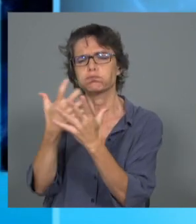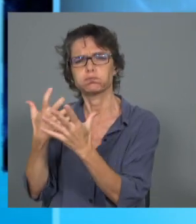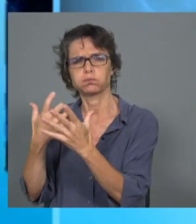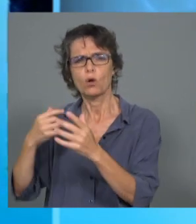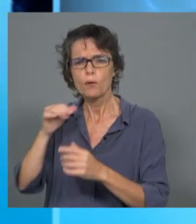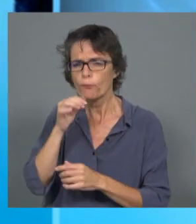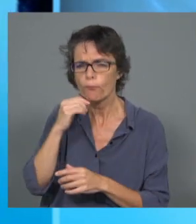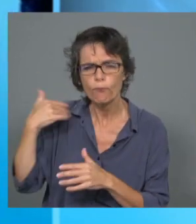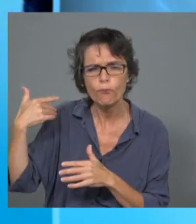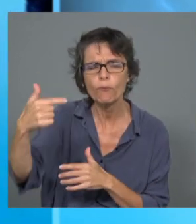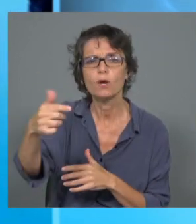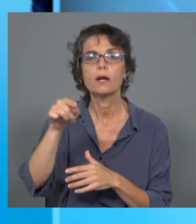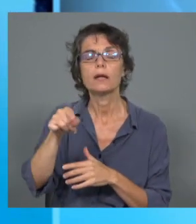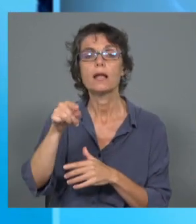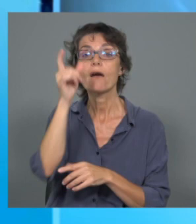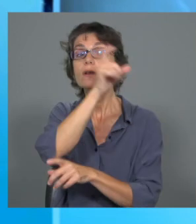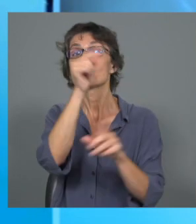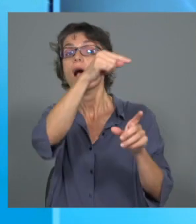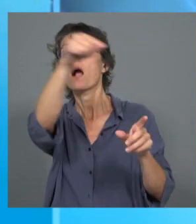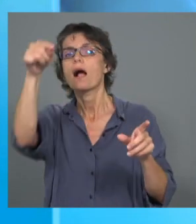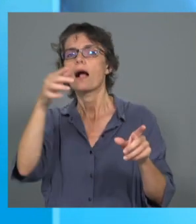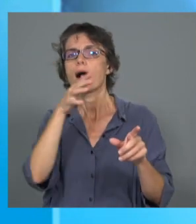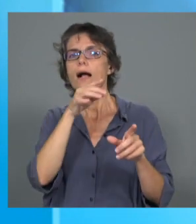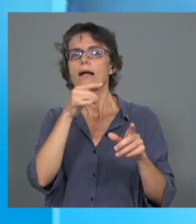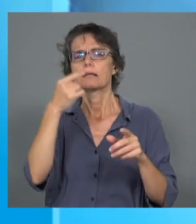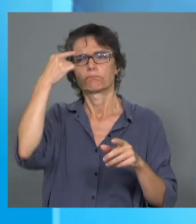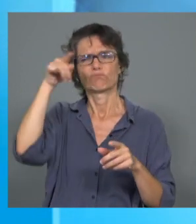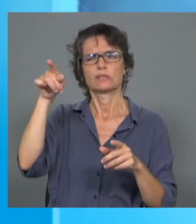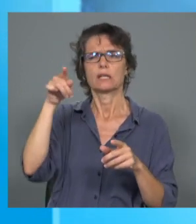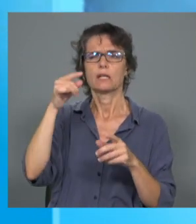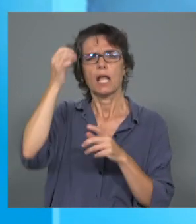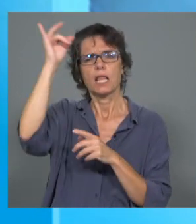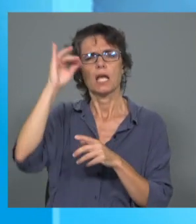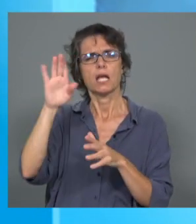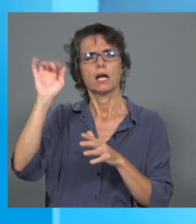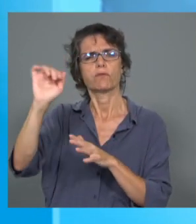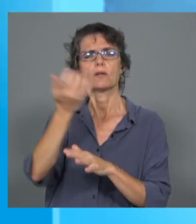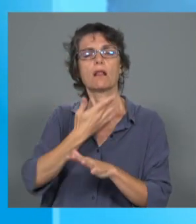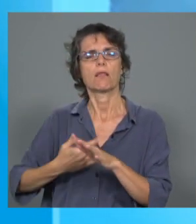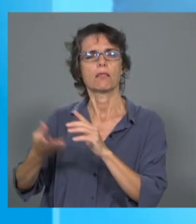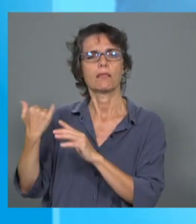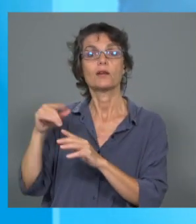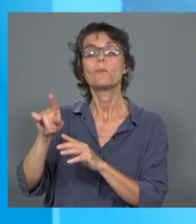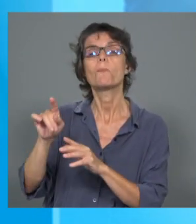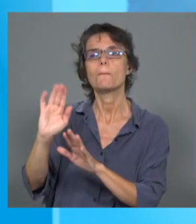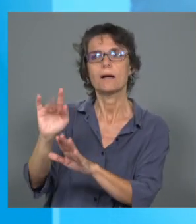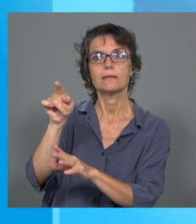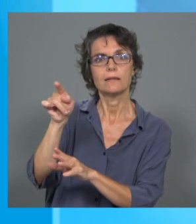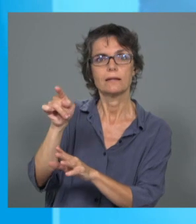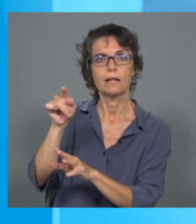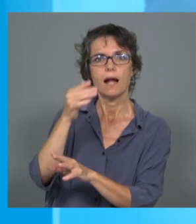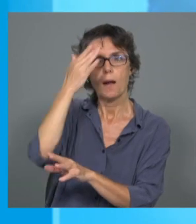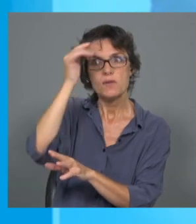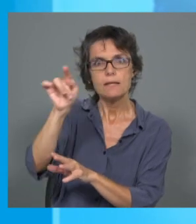diziam que ele era um Papa conservador nas ideias, eram as mesmas que tinham um fascínio pela sua capacidade